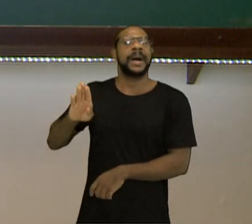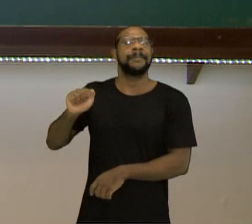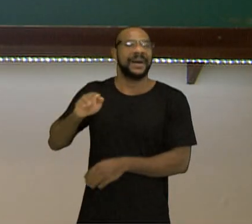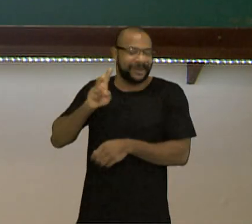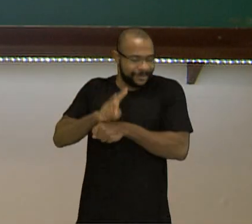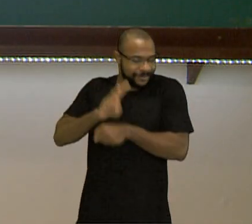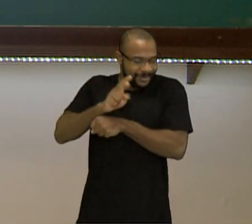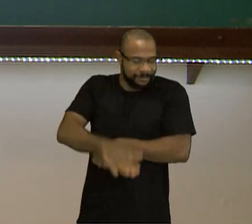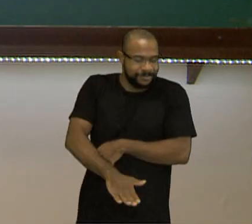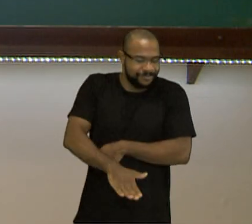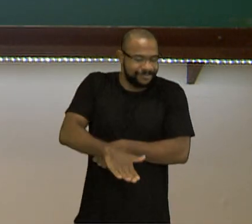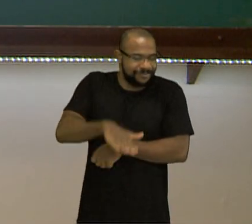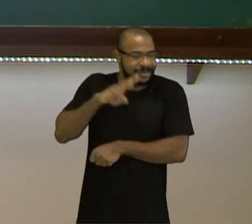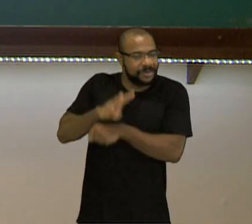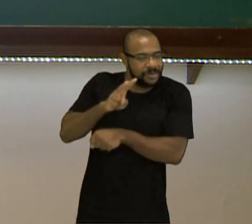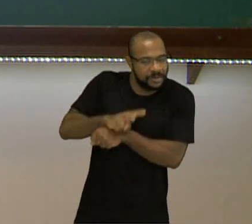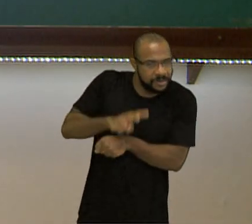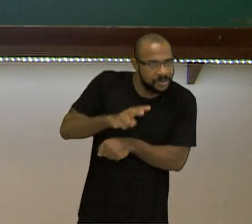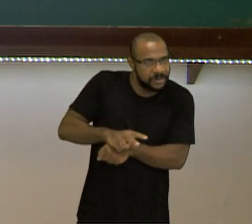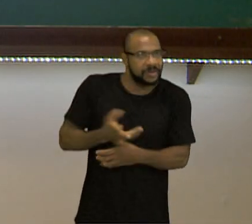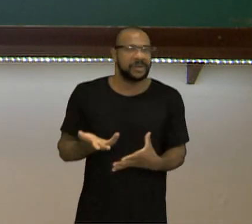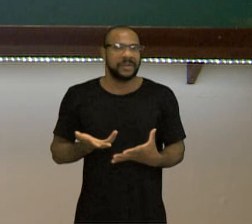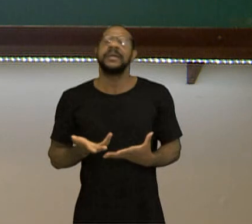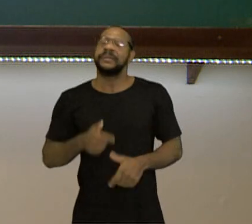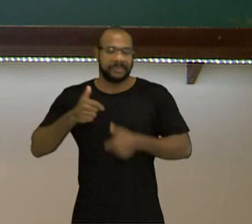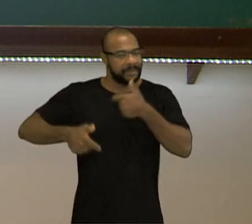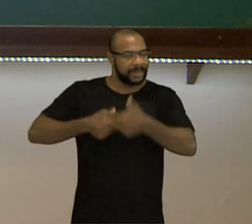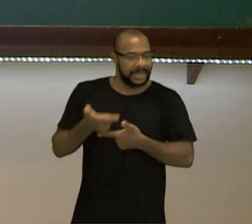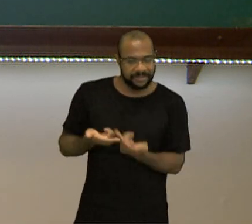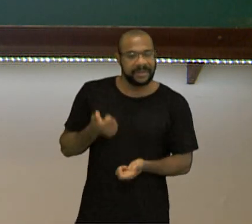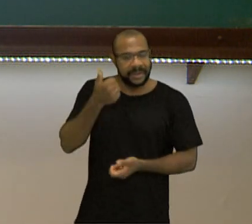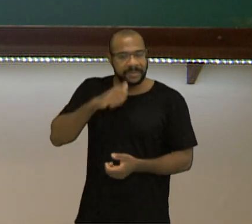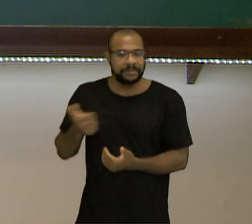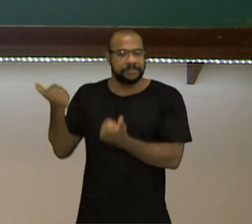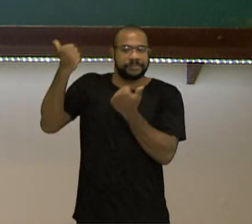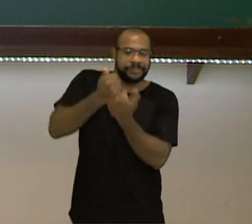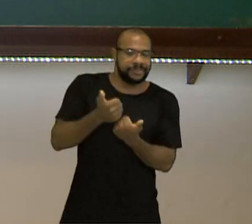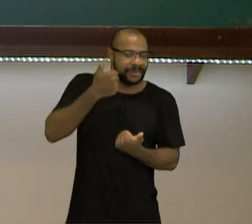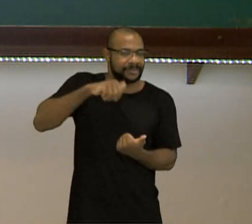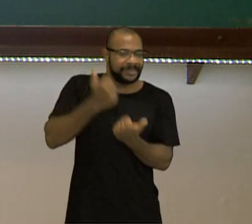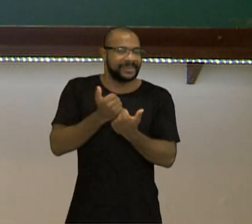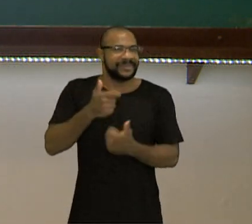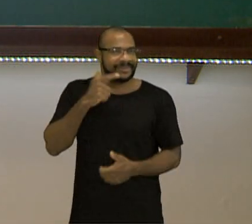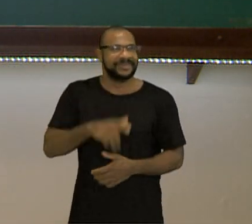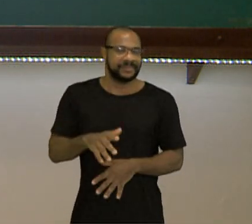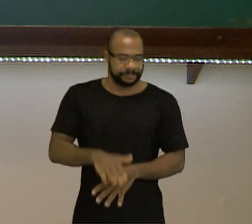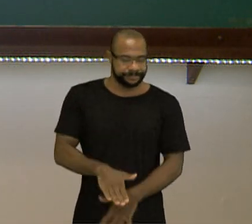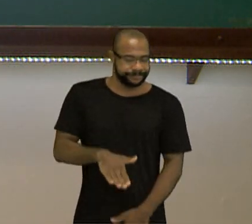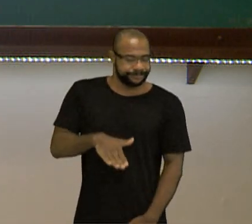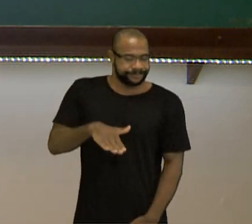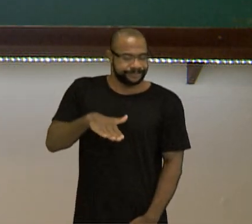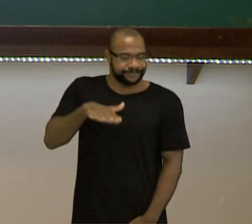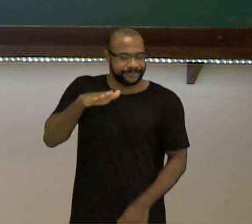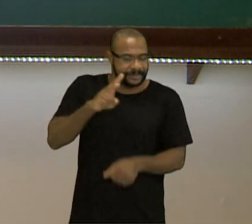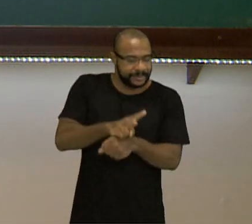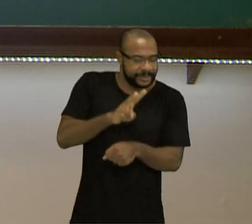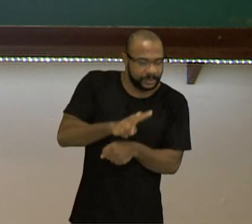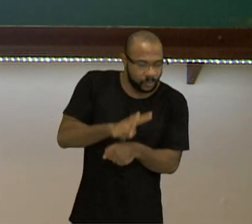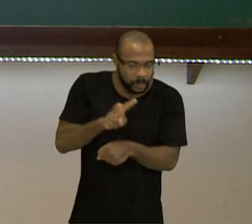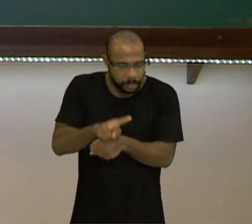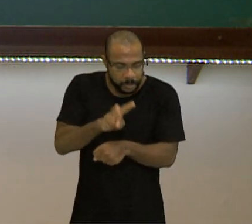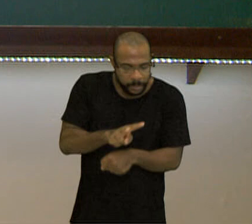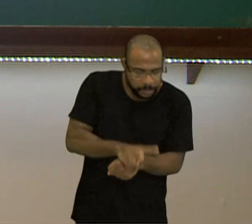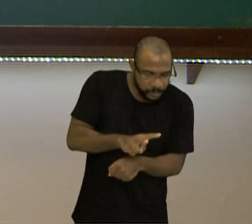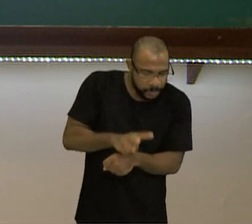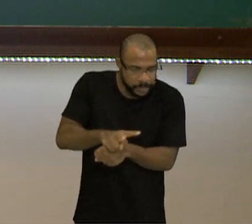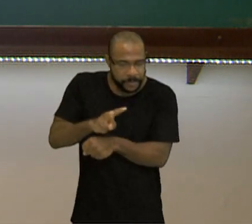gente tem visto, né? Ela assumia esse papel de mãe, uma vez que as mulheres brancas terceirizavam o processo de